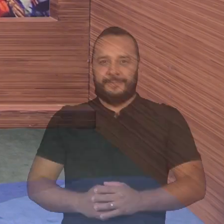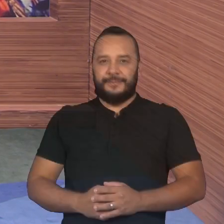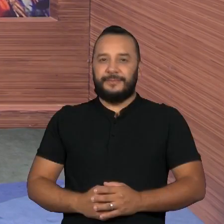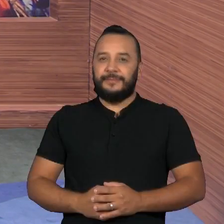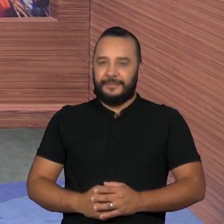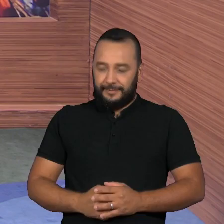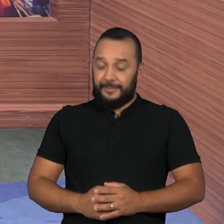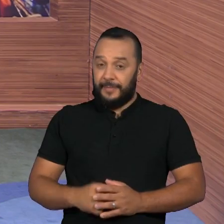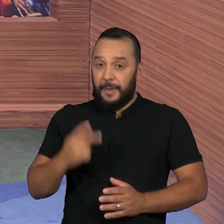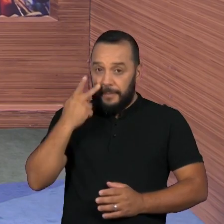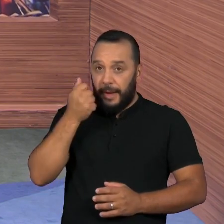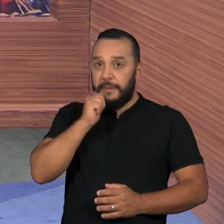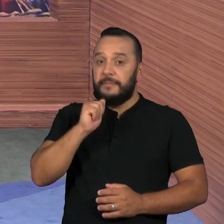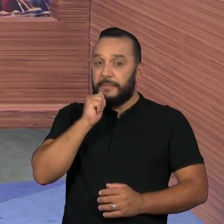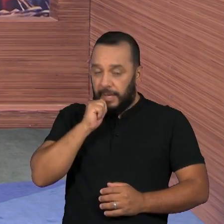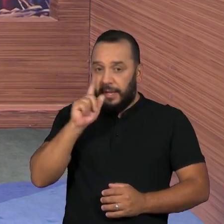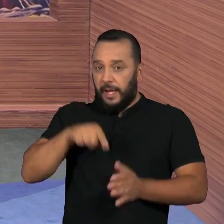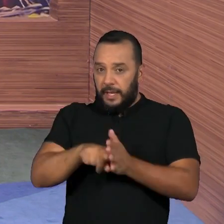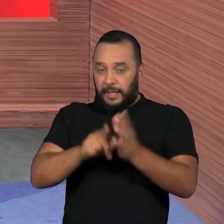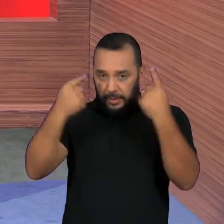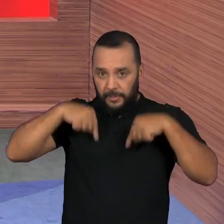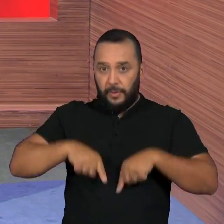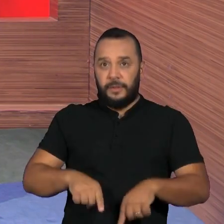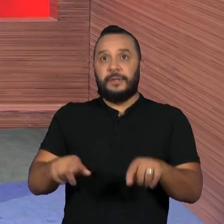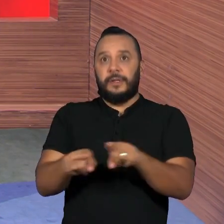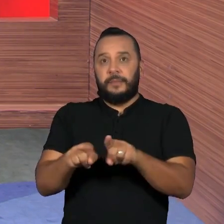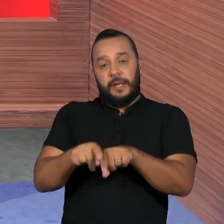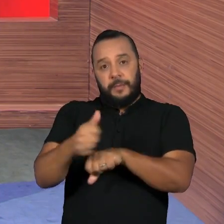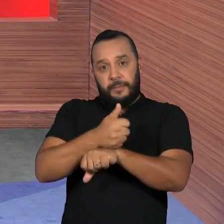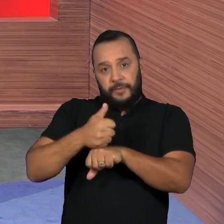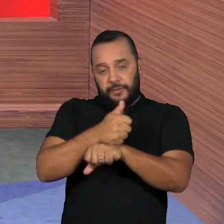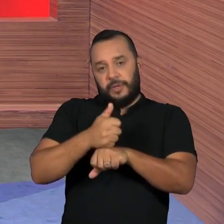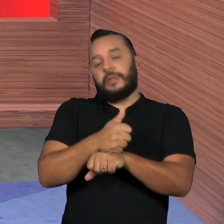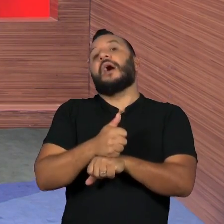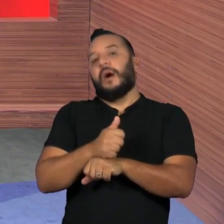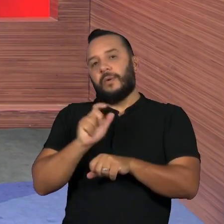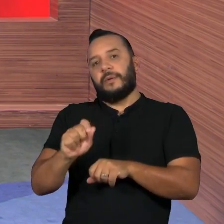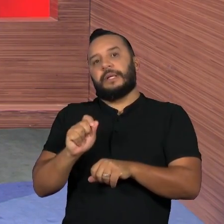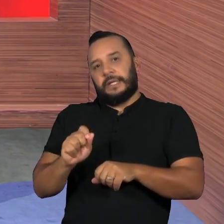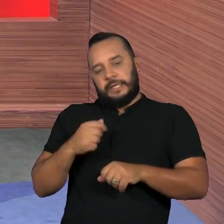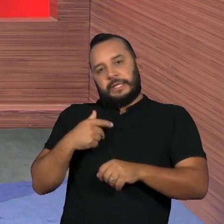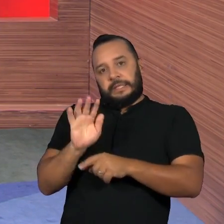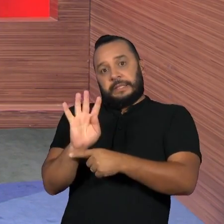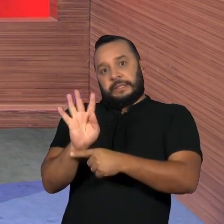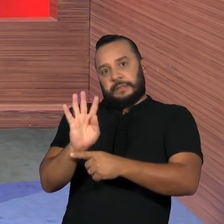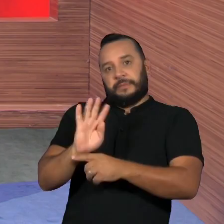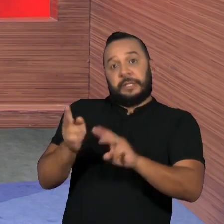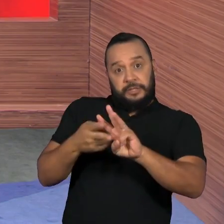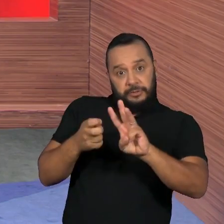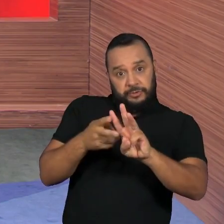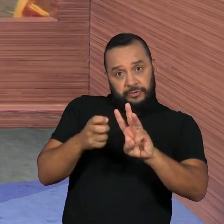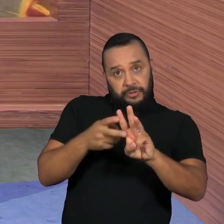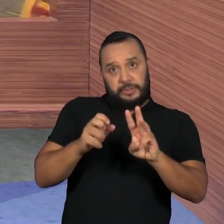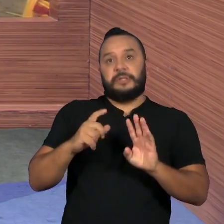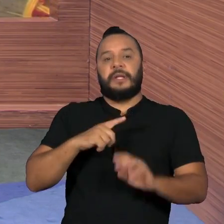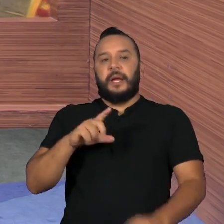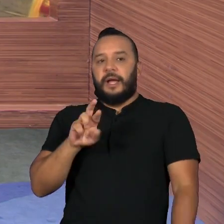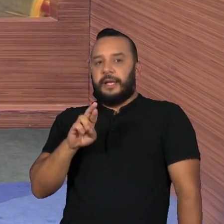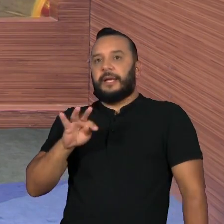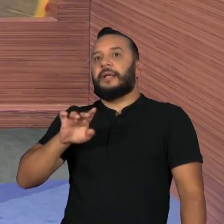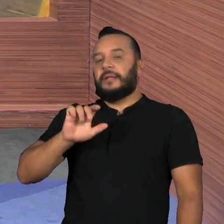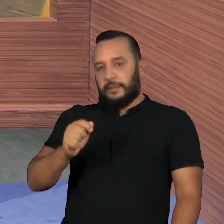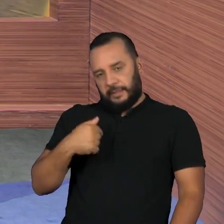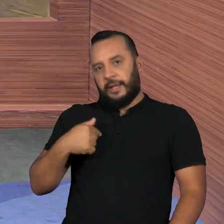Filha de antropóloga e de um cineasta indigenista, Rita Carelli usa seus múltiplos talentos na literatura e no